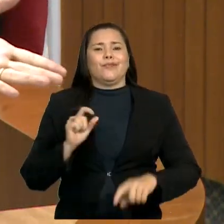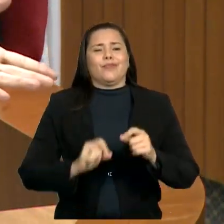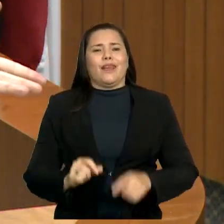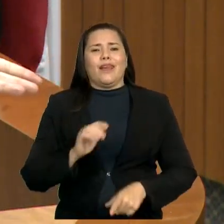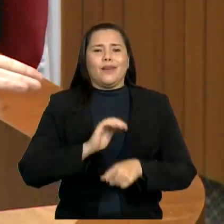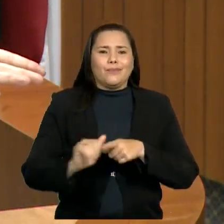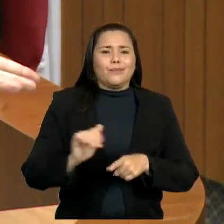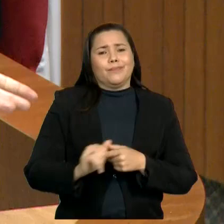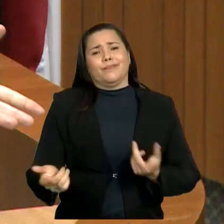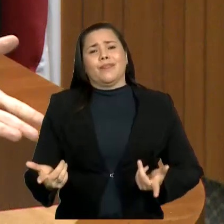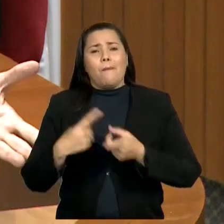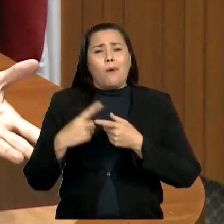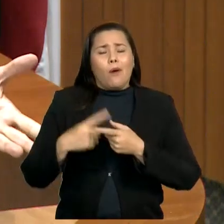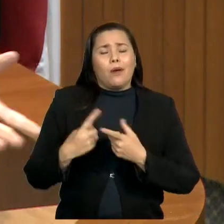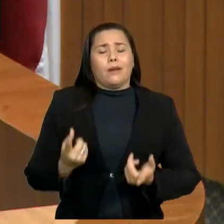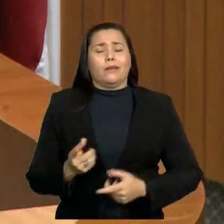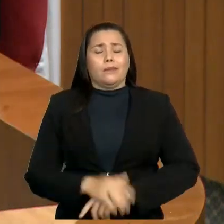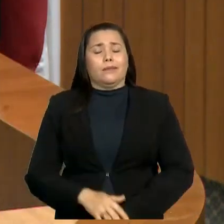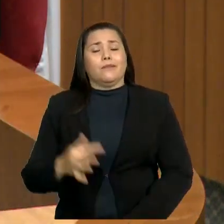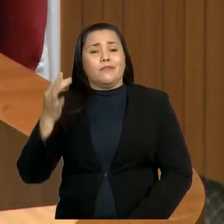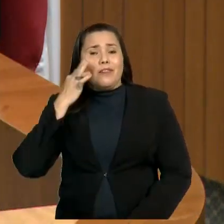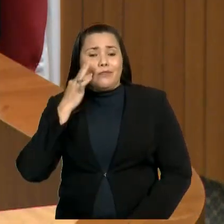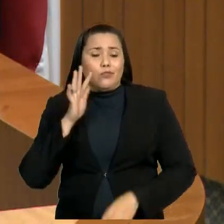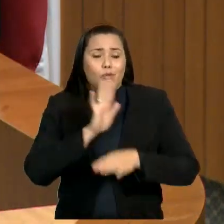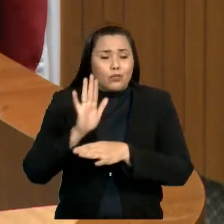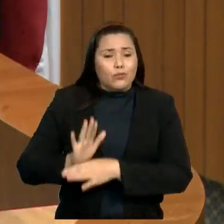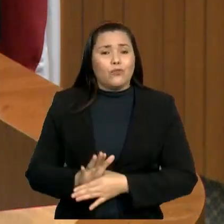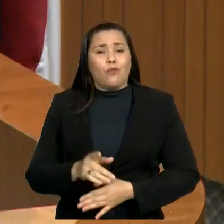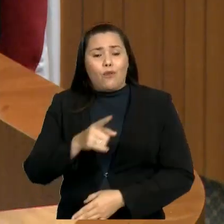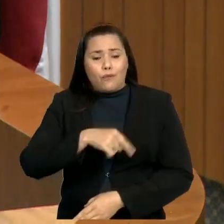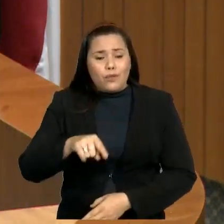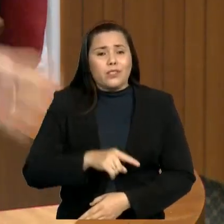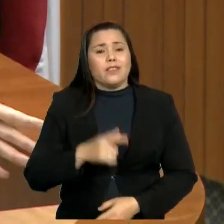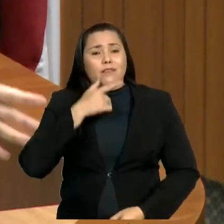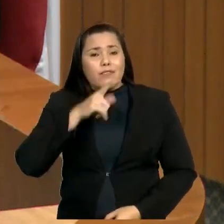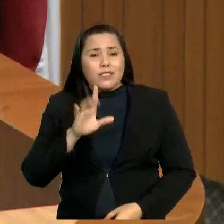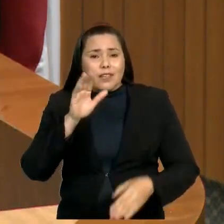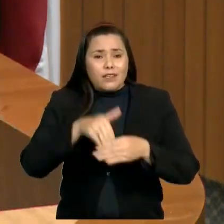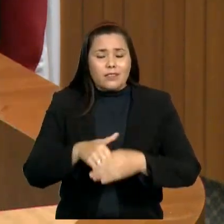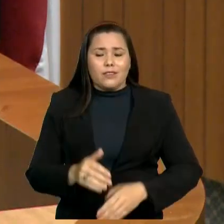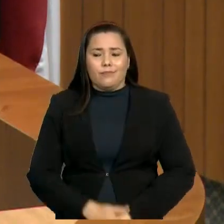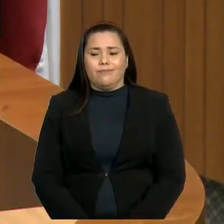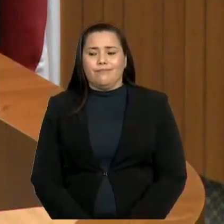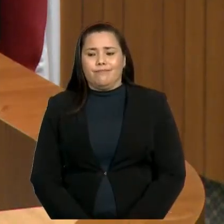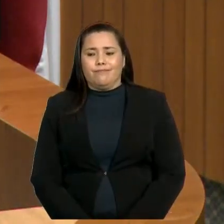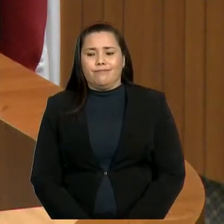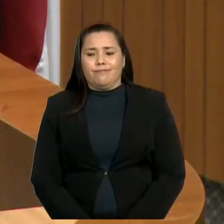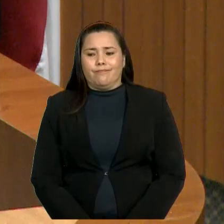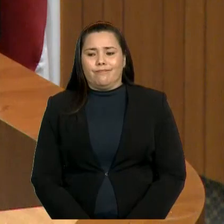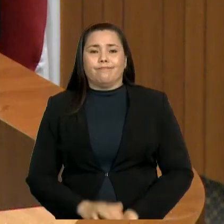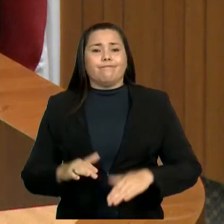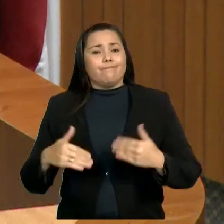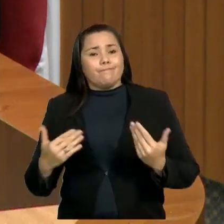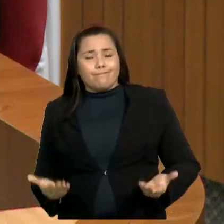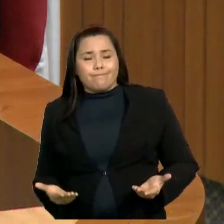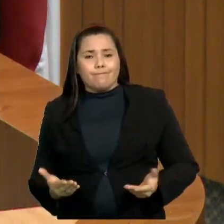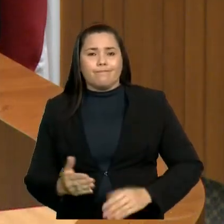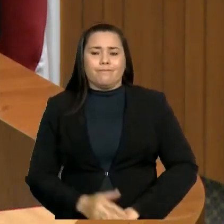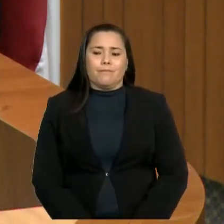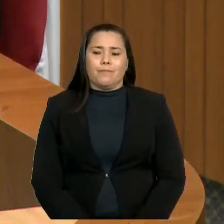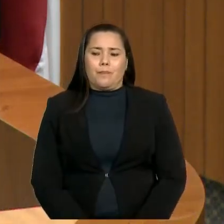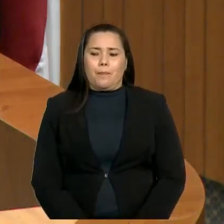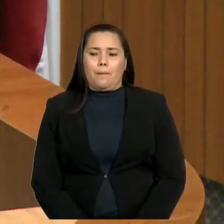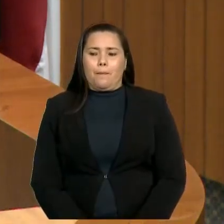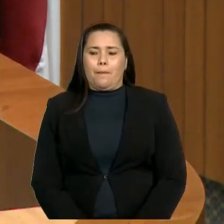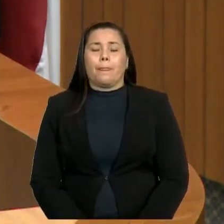por ele força da máquina então é o psicofan ismo com a lacração teve o